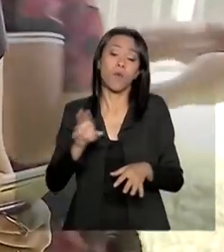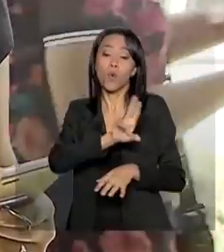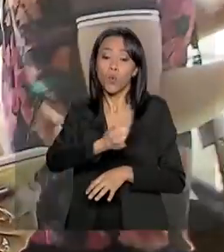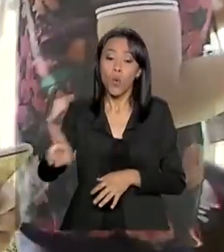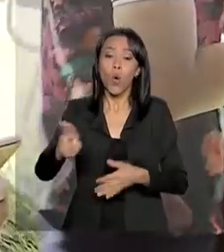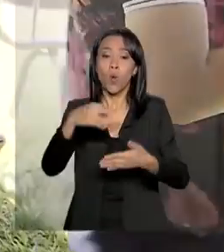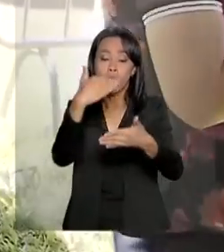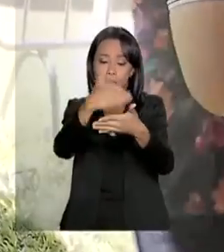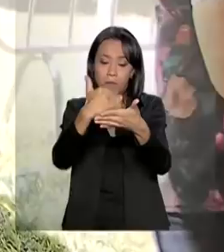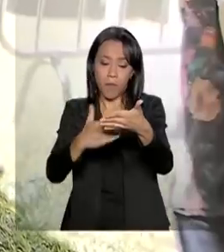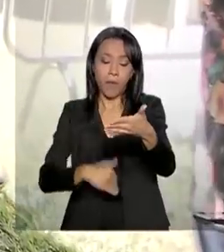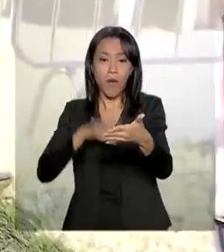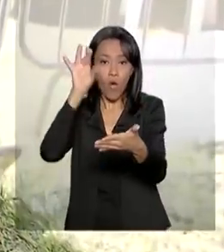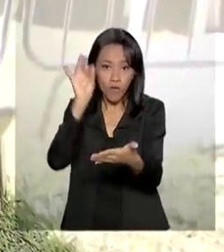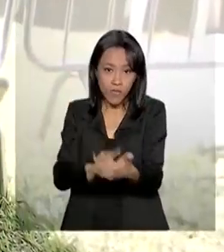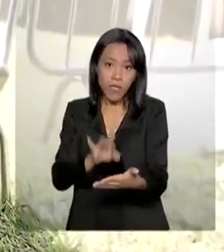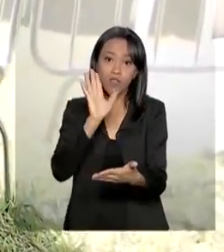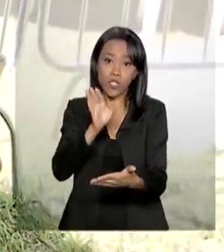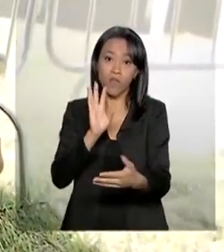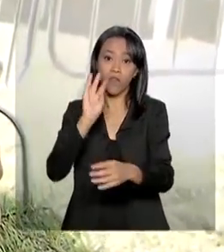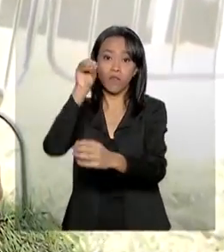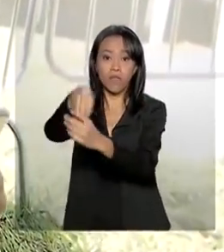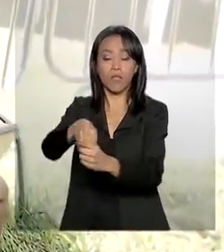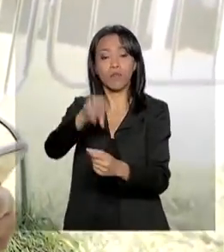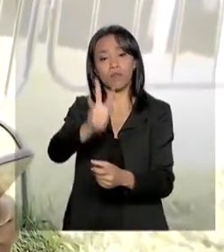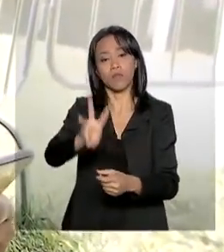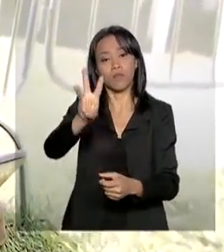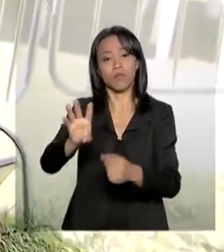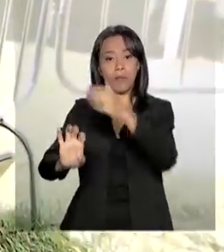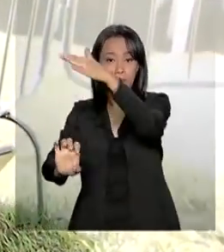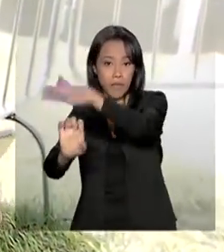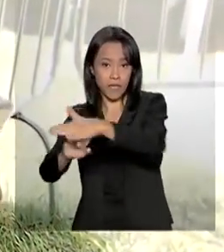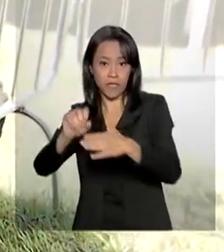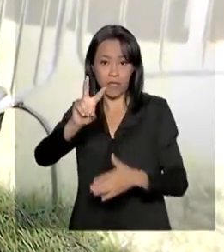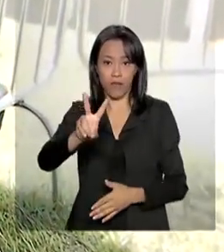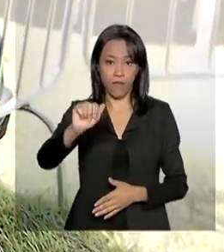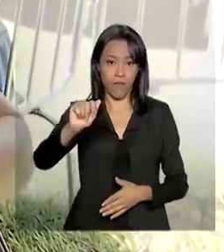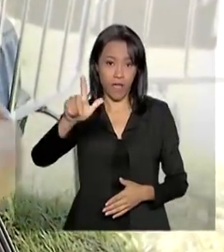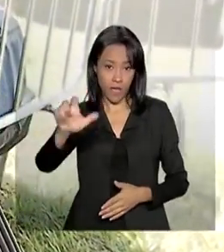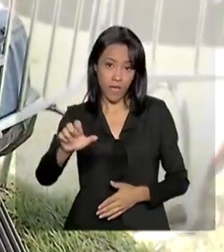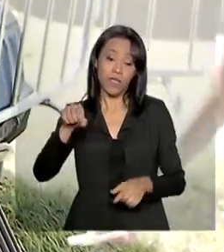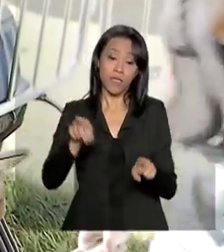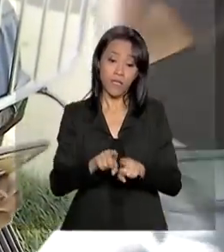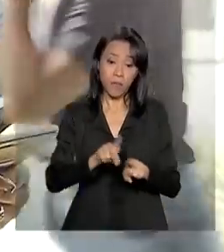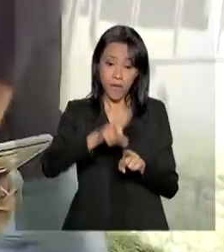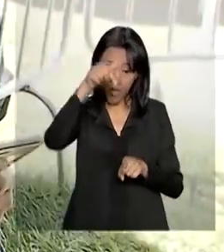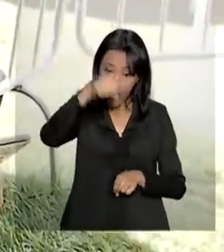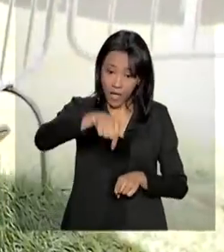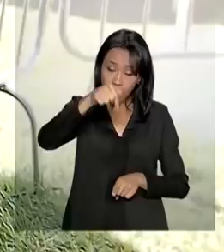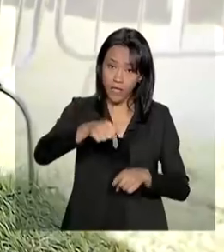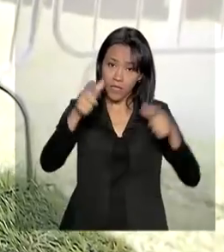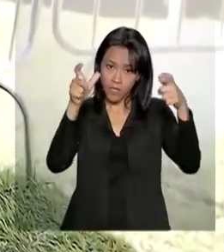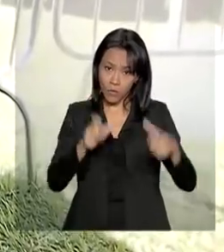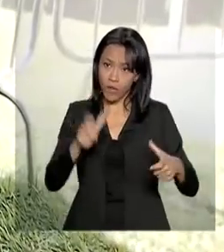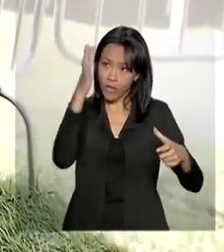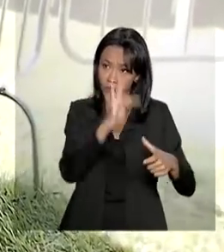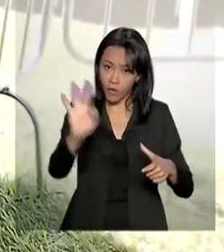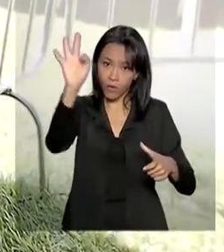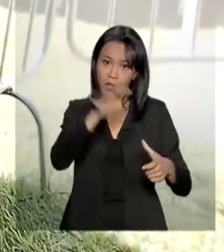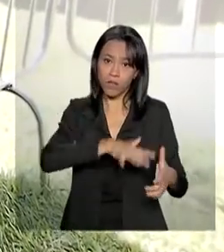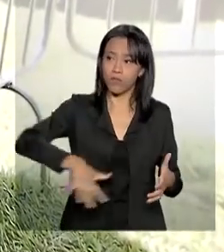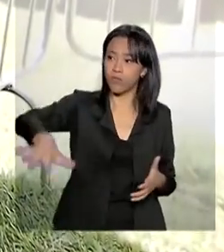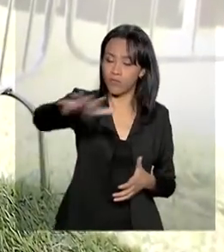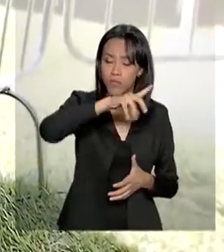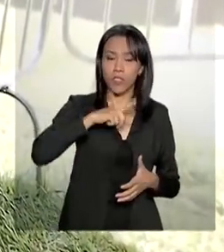foi publicada no site da Vale e da Defesa Civil e colocada na Estação do Conhecimento, que é um ponto de apoio aos moradores aqui próximo do